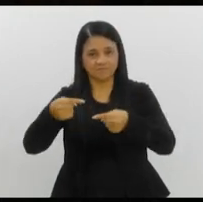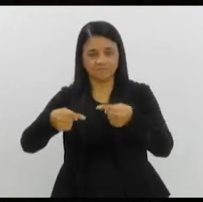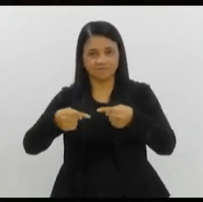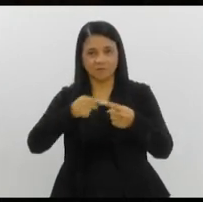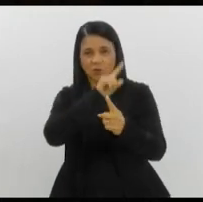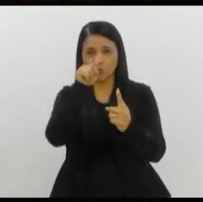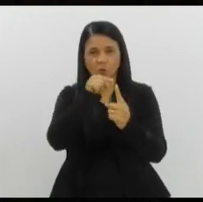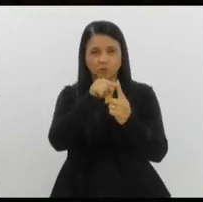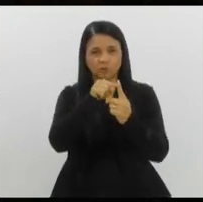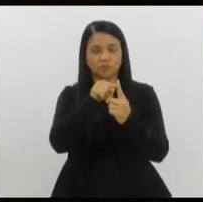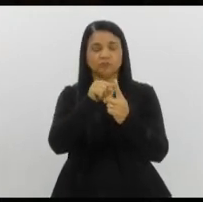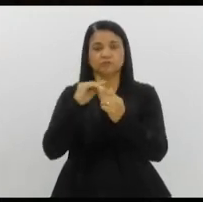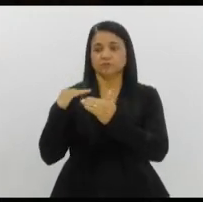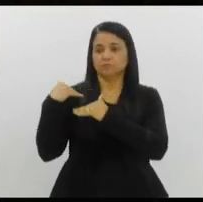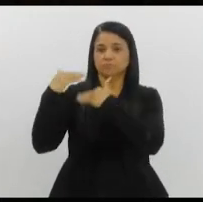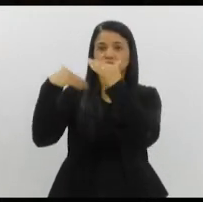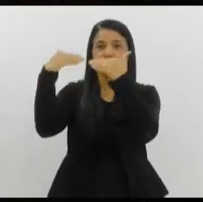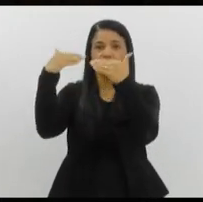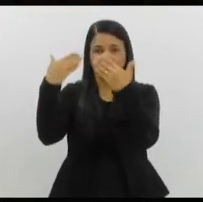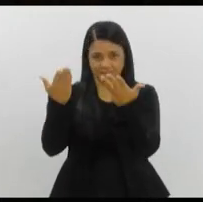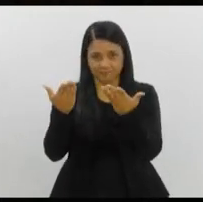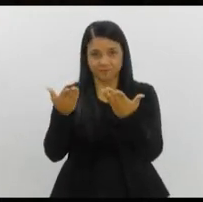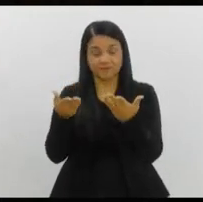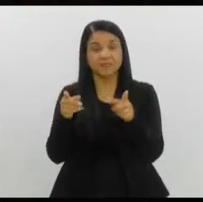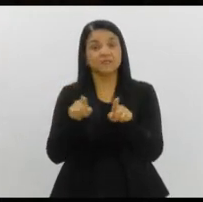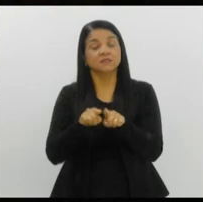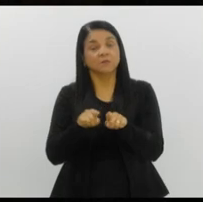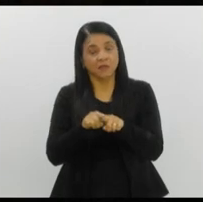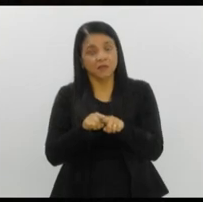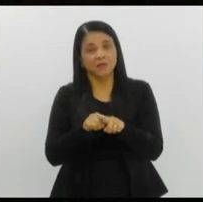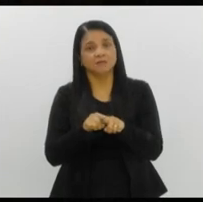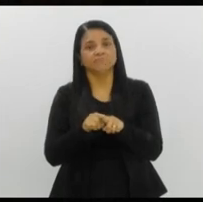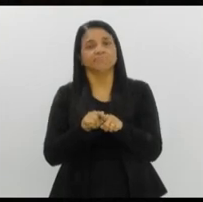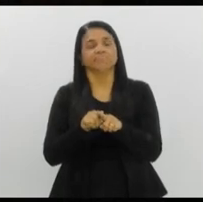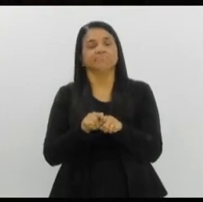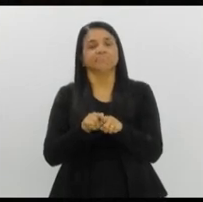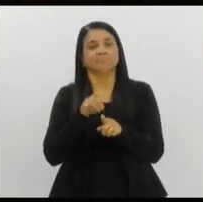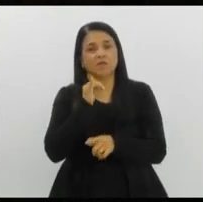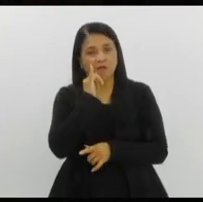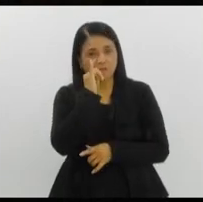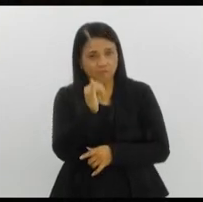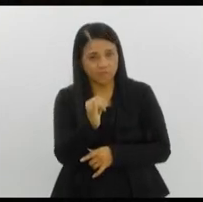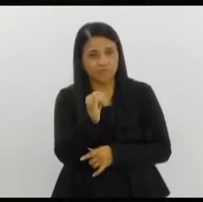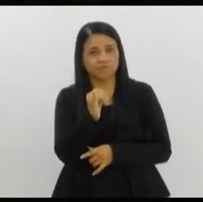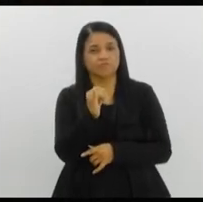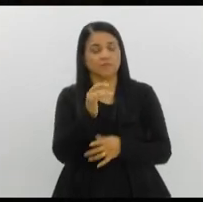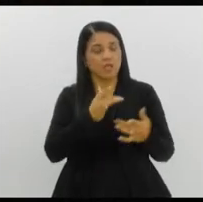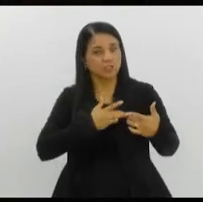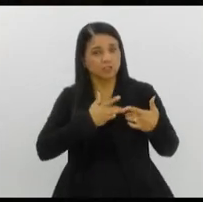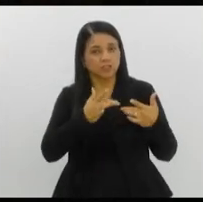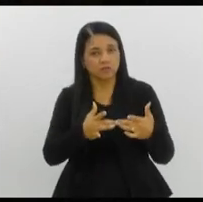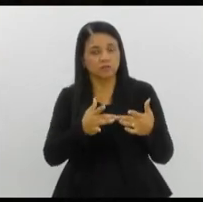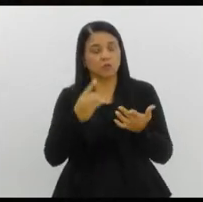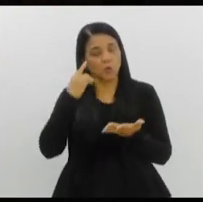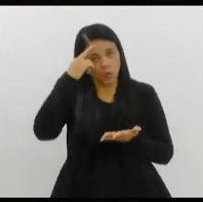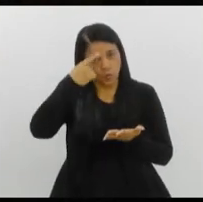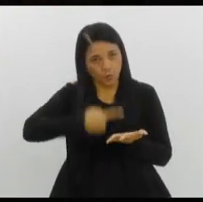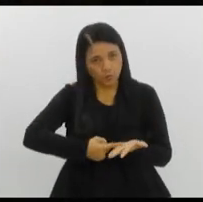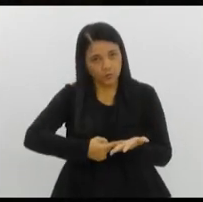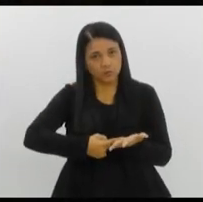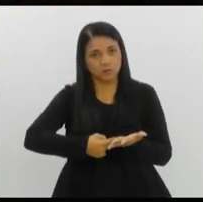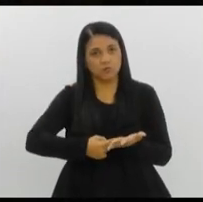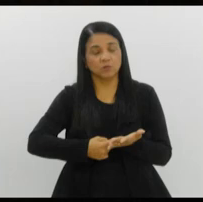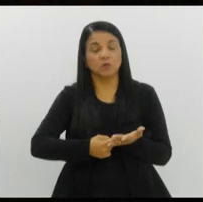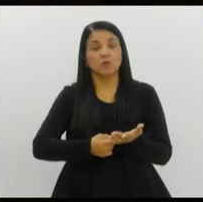intuito construtivo. Eu quero aqui também reafirmar essa disponibilidade, esse compromisso,